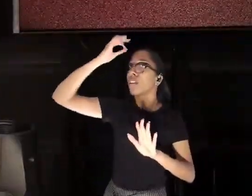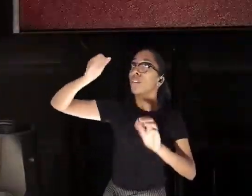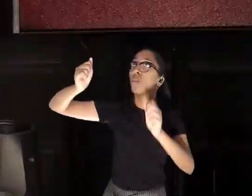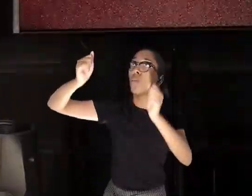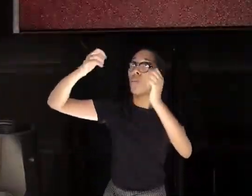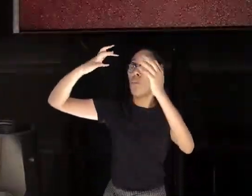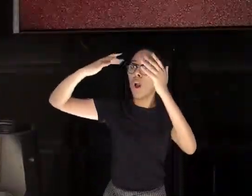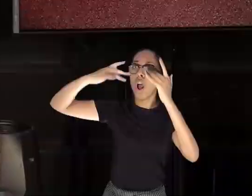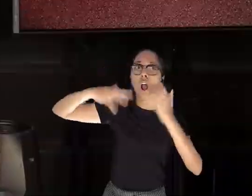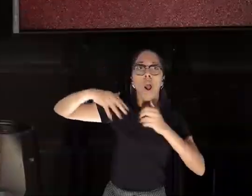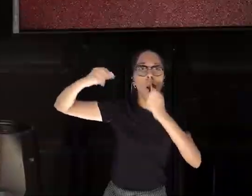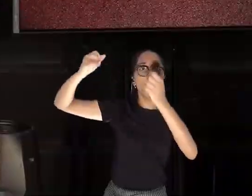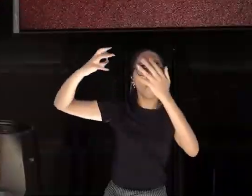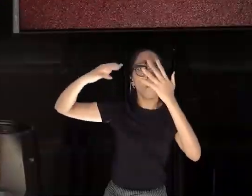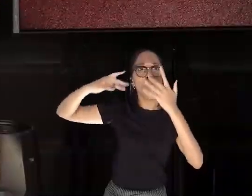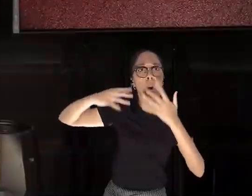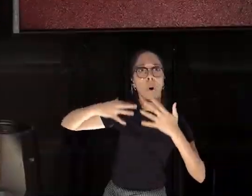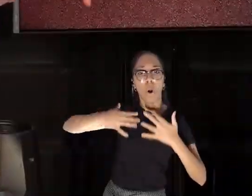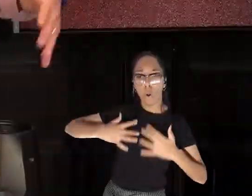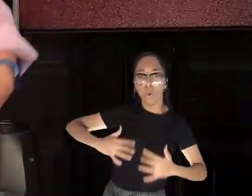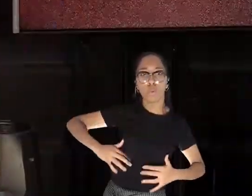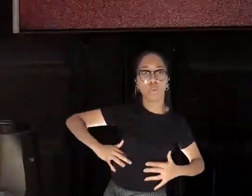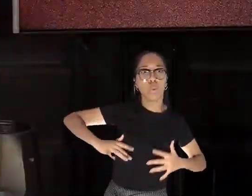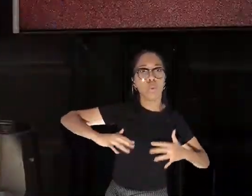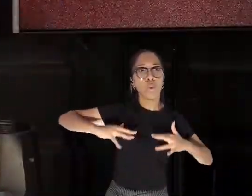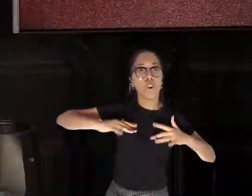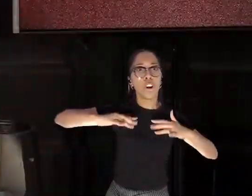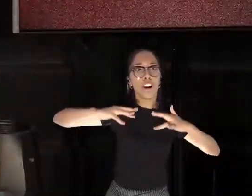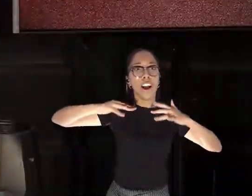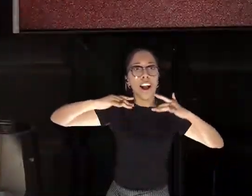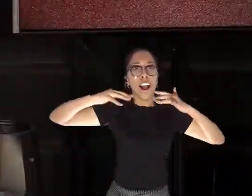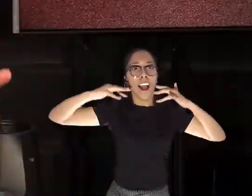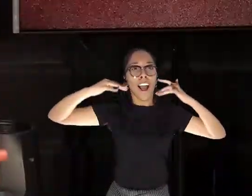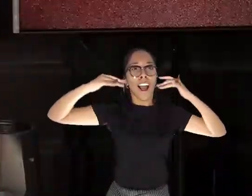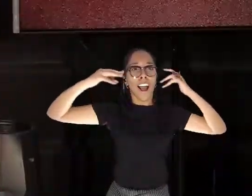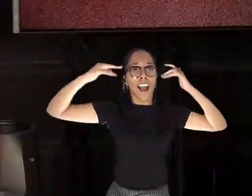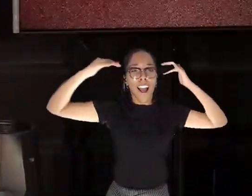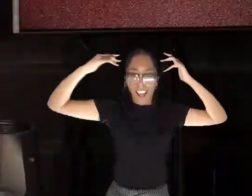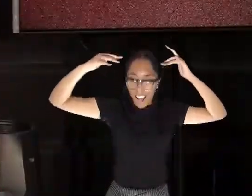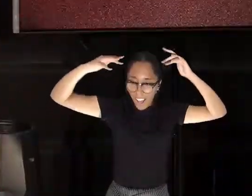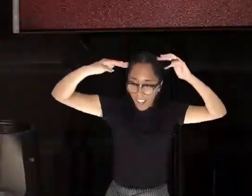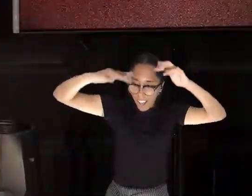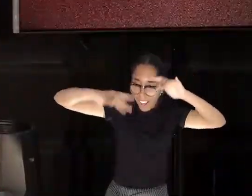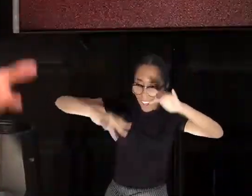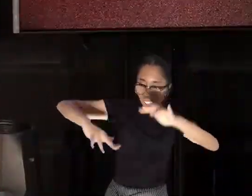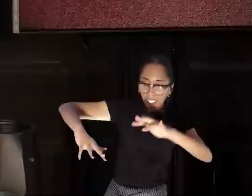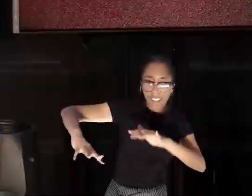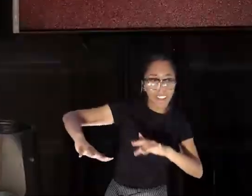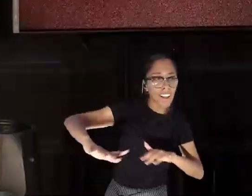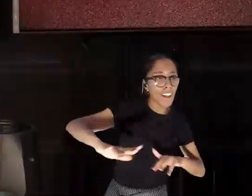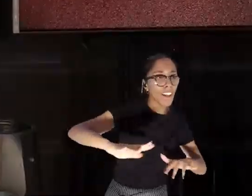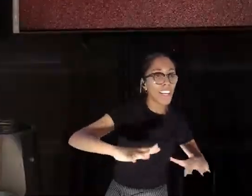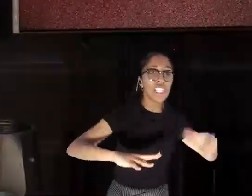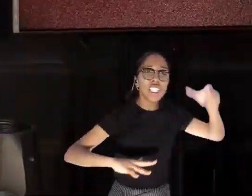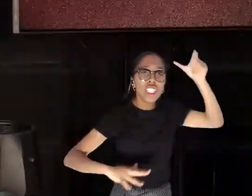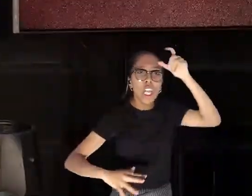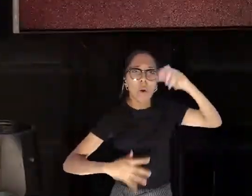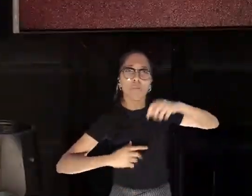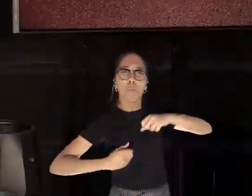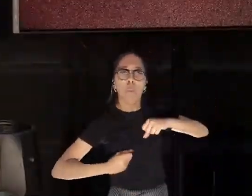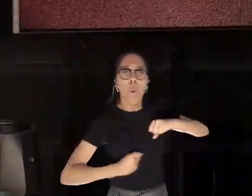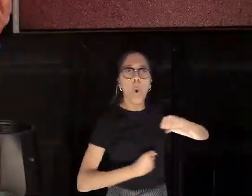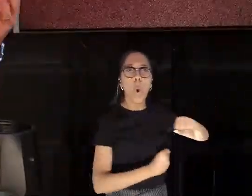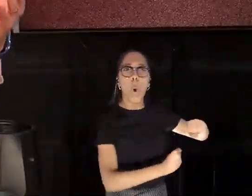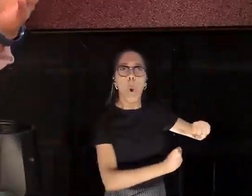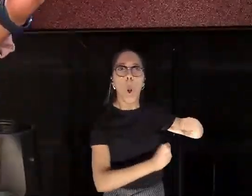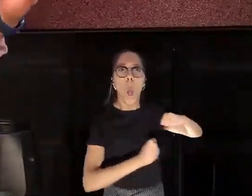balde cheio, o balde vazio dele, e o balde está cheio. Por quê? Porque é de dentro para fora, de dentro para fora, de dentro para fora.